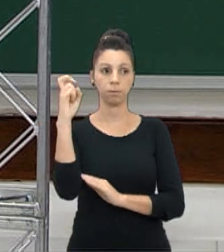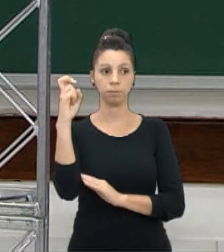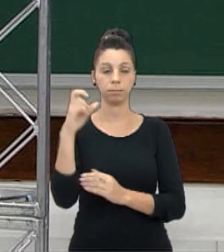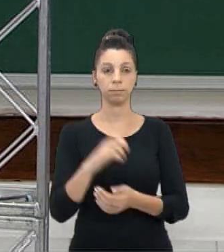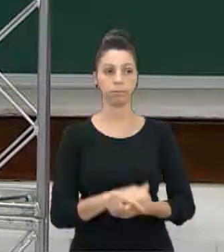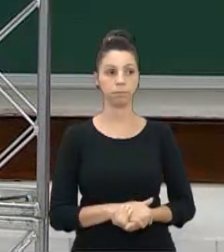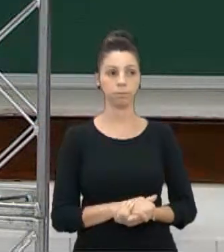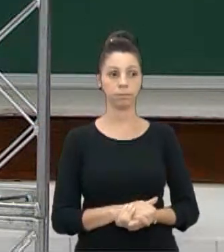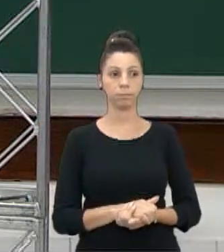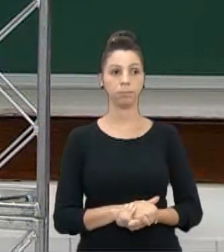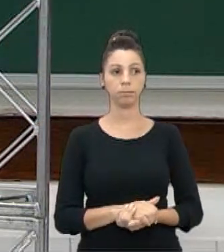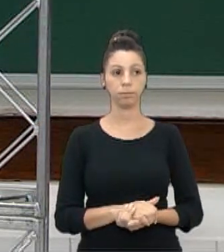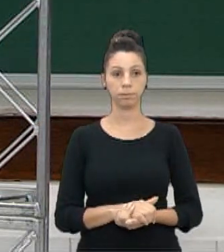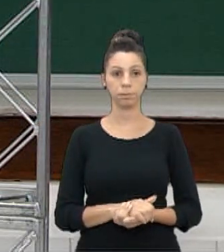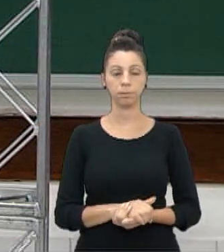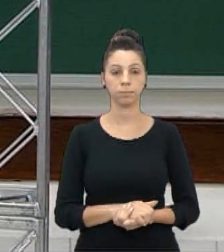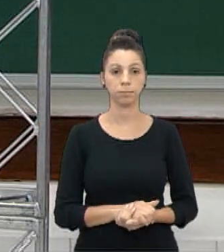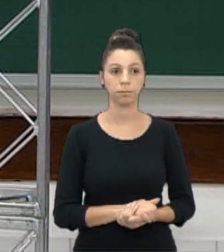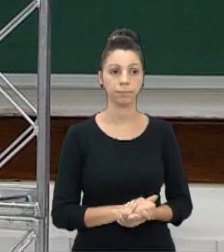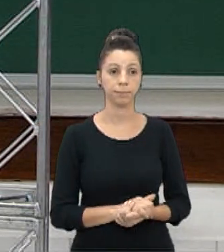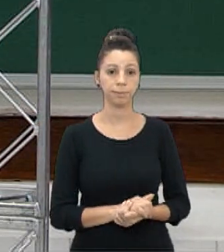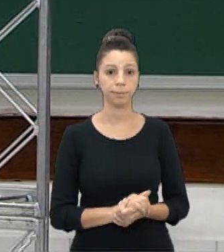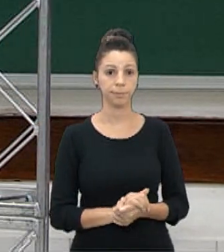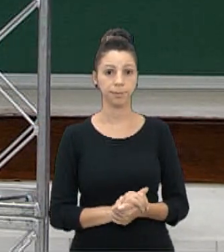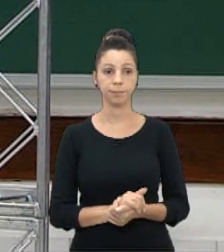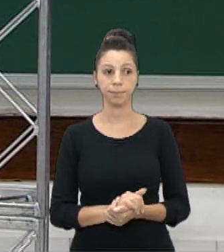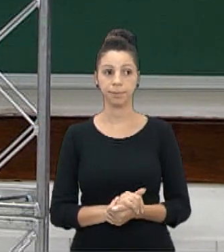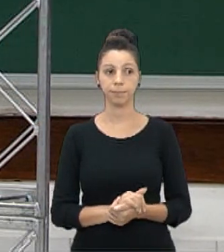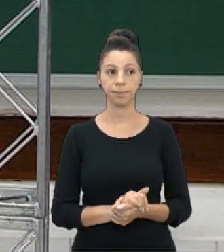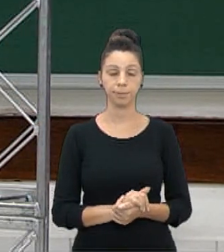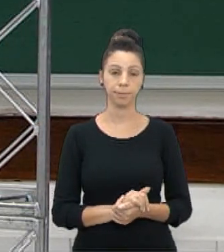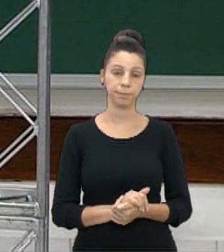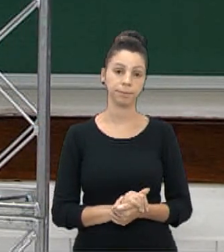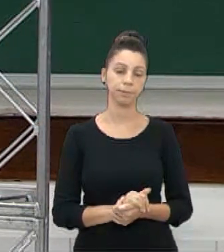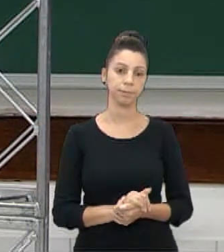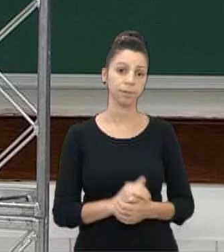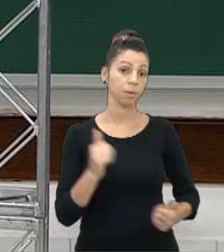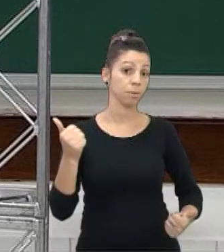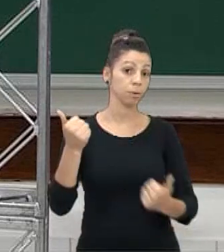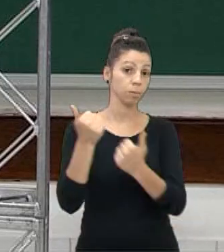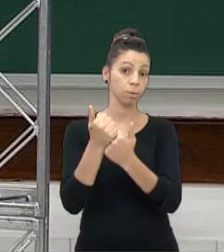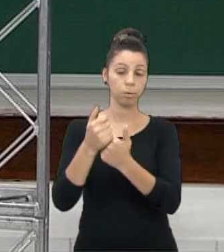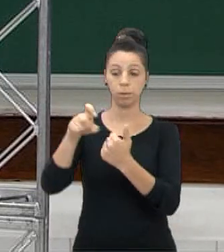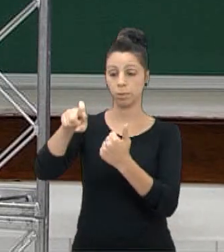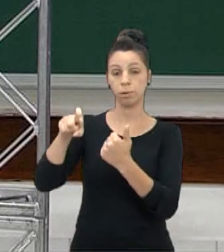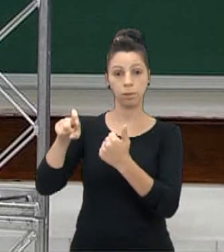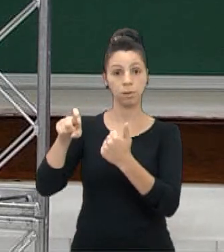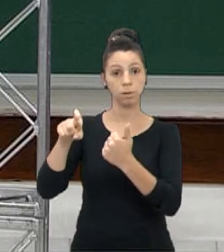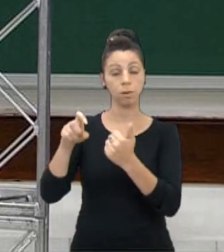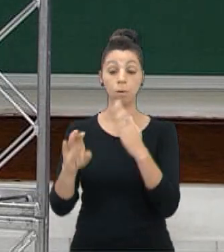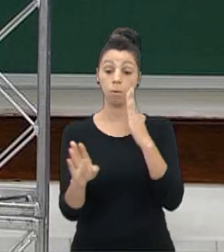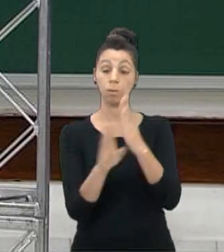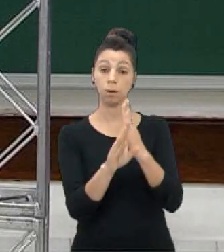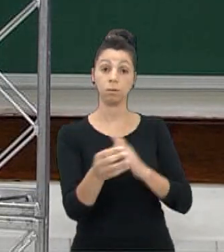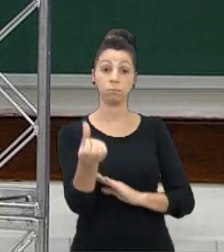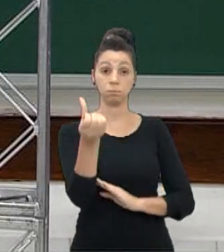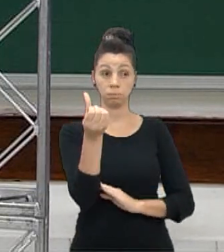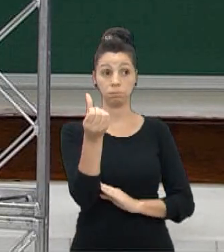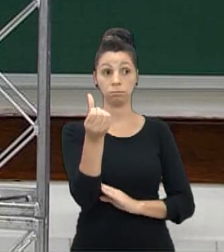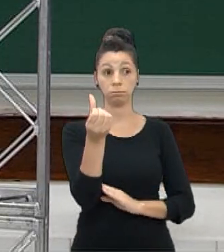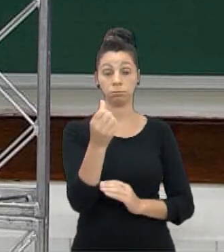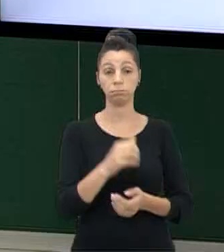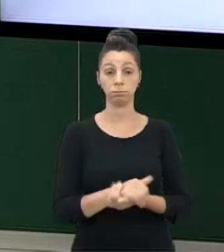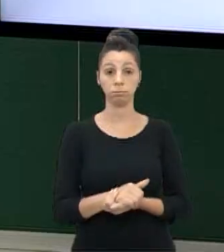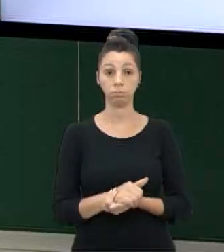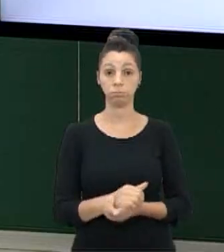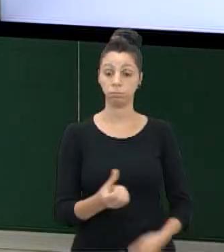6,5. Bom, no lugar de x, eu vou colocar o que eu encontrei. Quanto que eu encontrei? 6. Então,